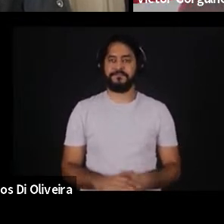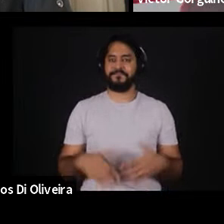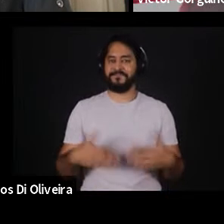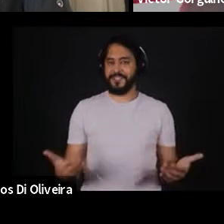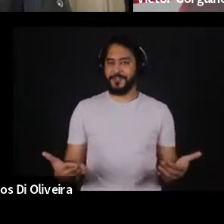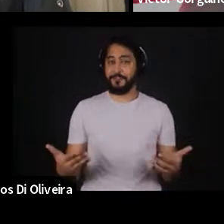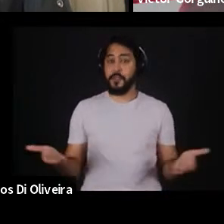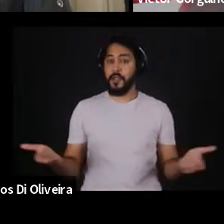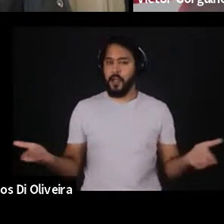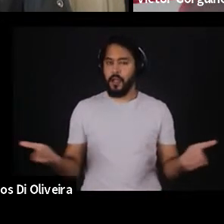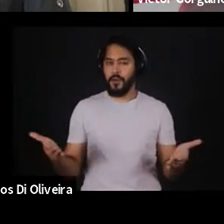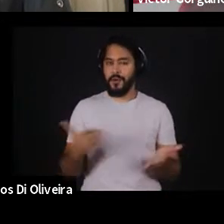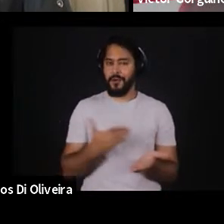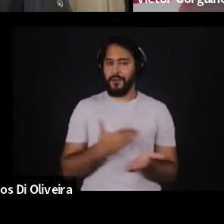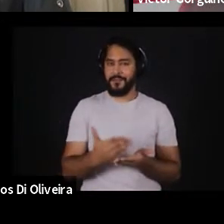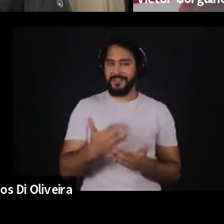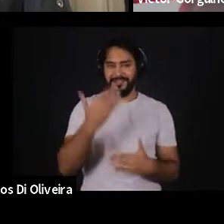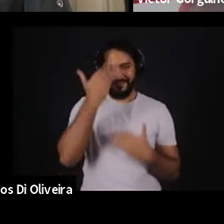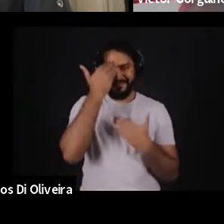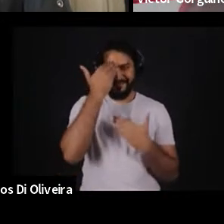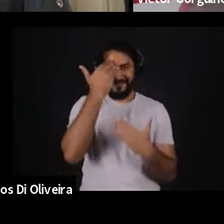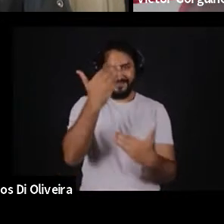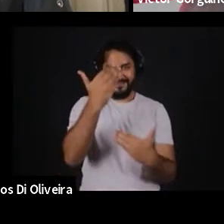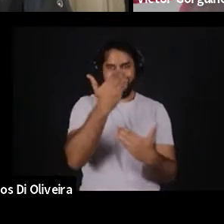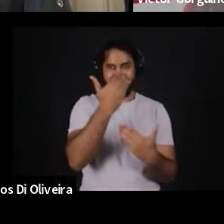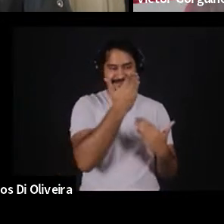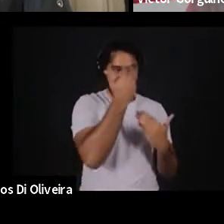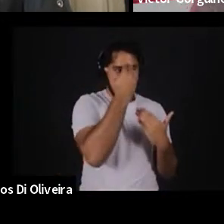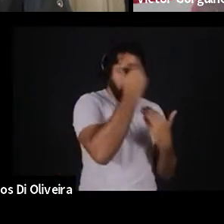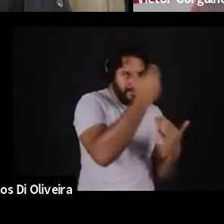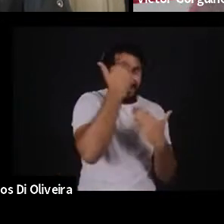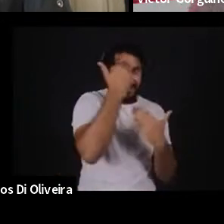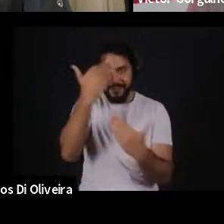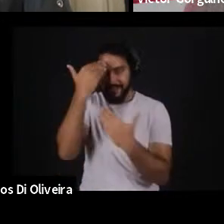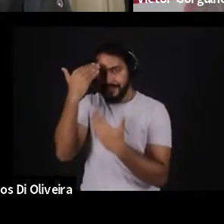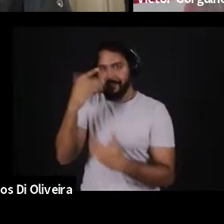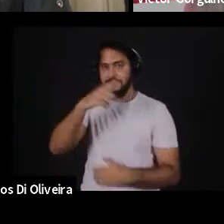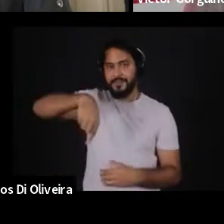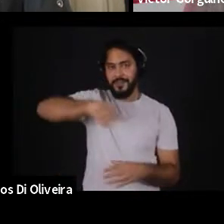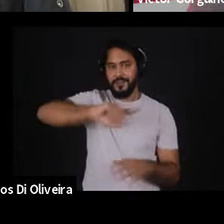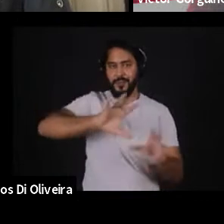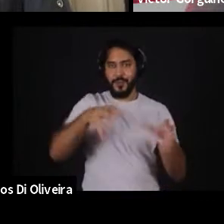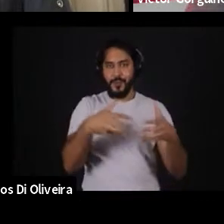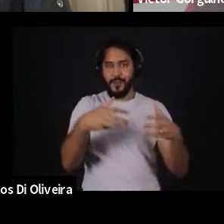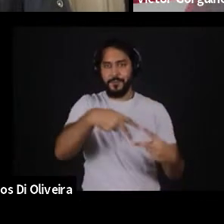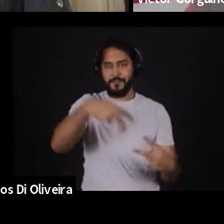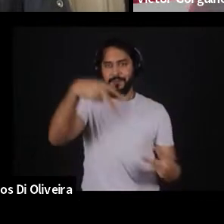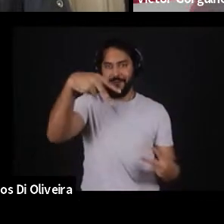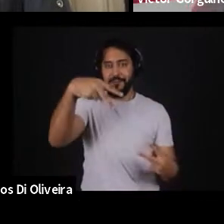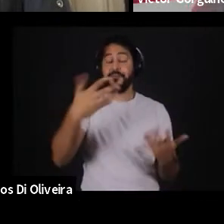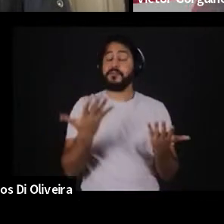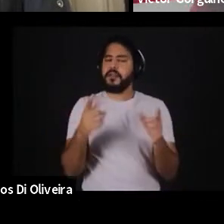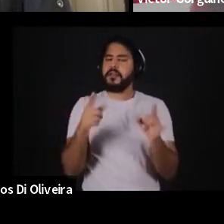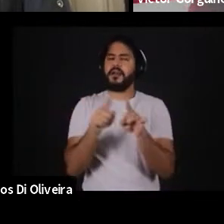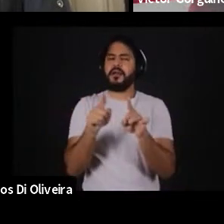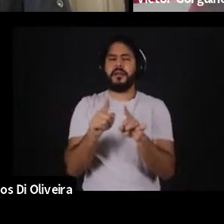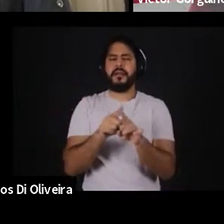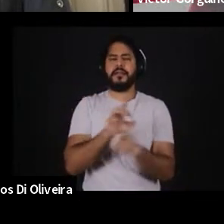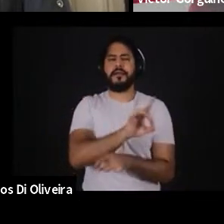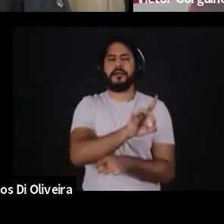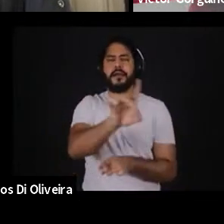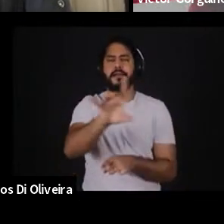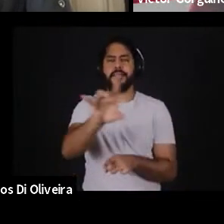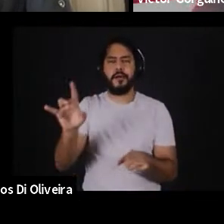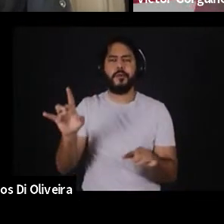Queria começar agradecendo, eu acho que não poderia ser de outra maneira, queria começar agradecendo a equipe da Pivô e todos os envolvidos e